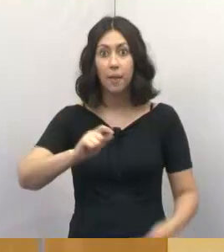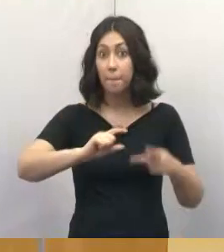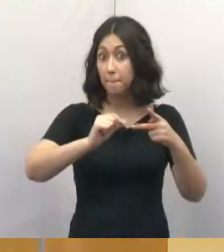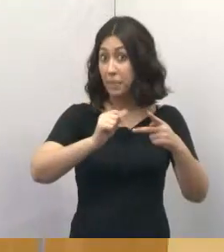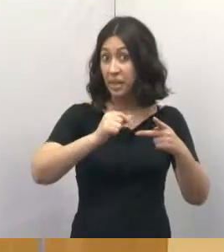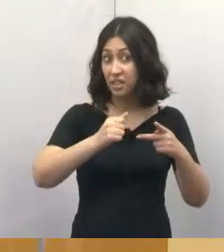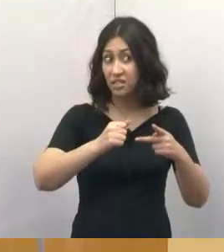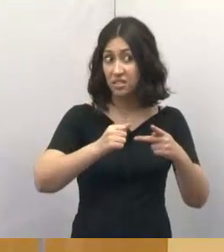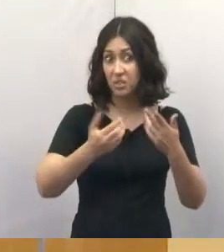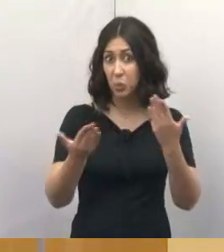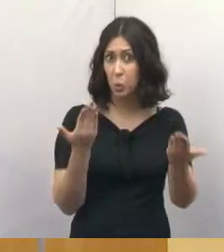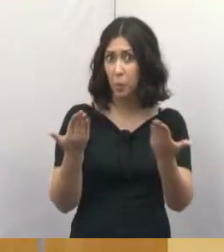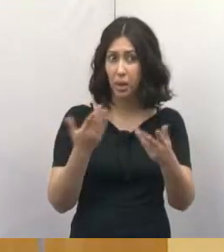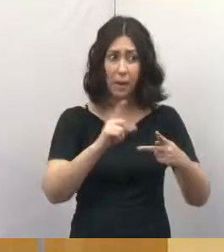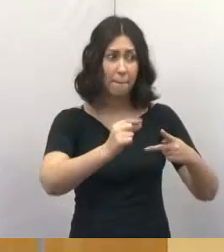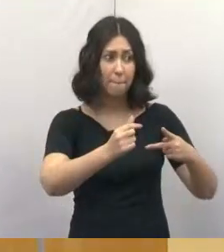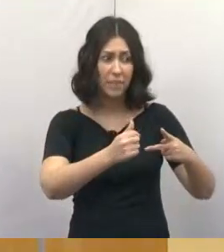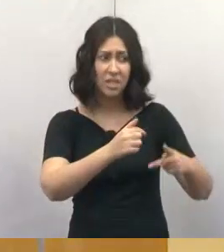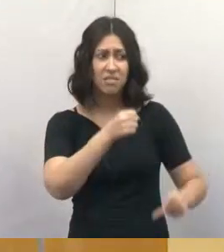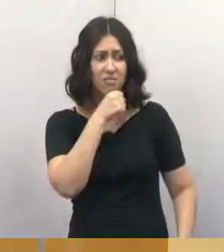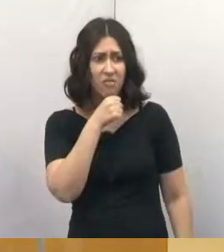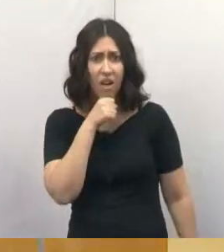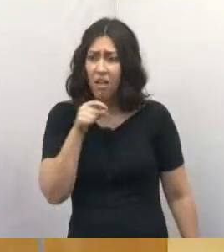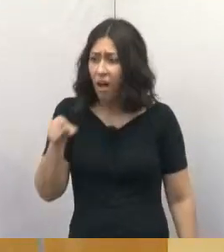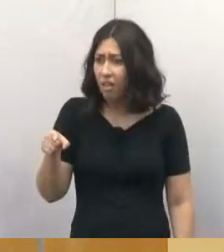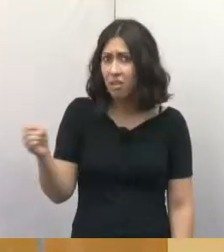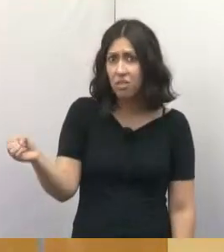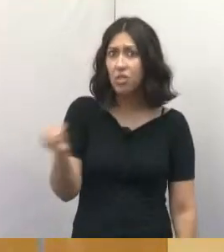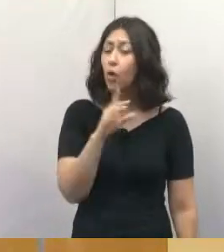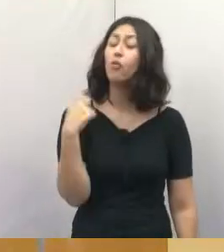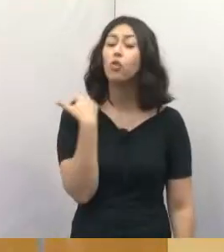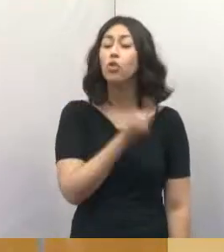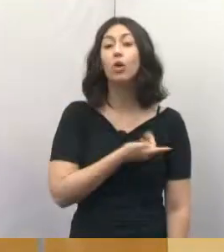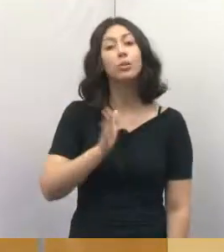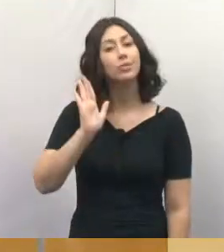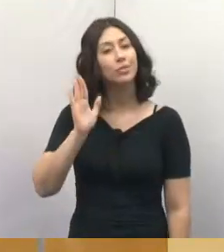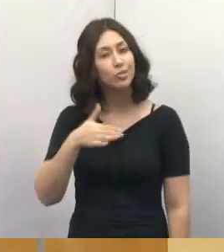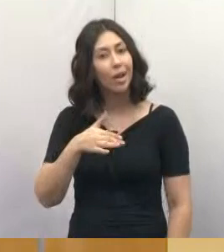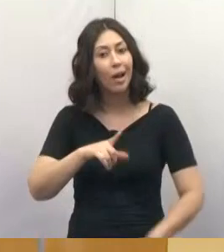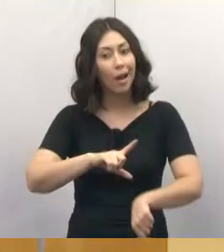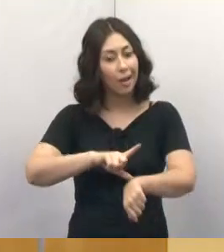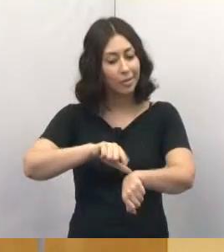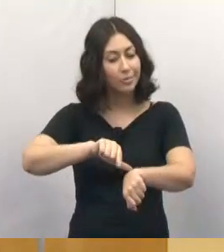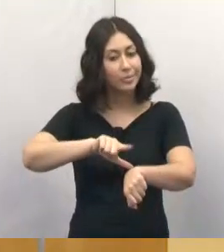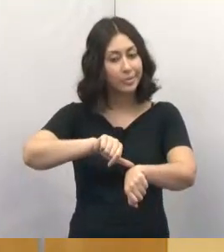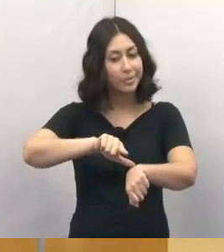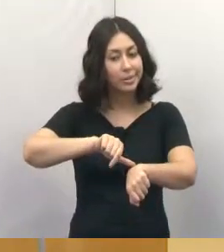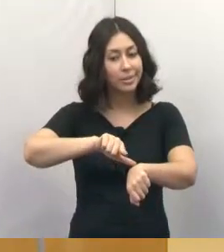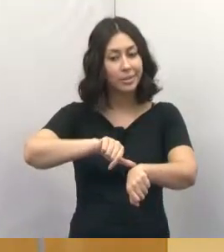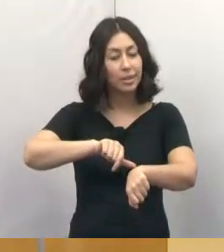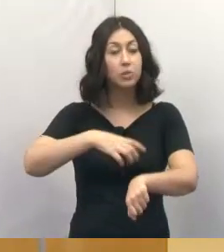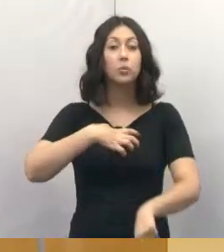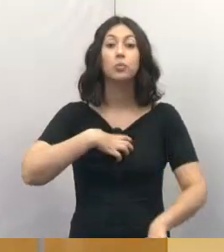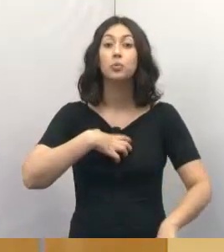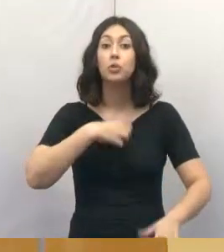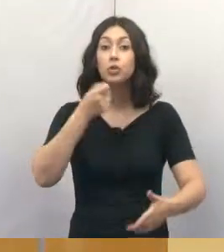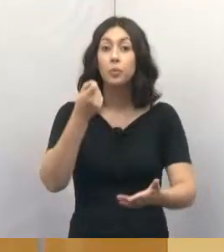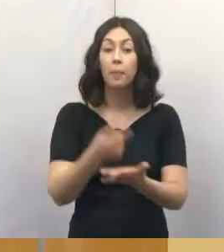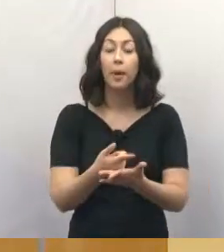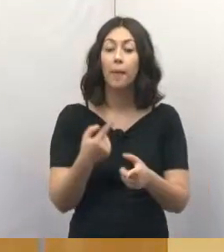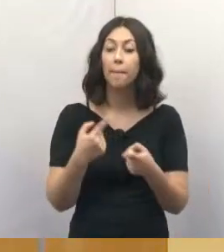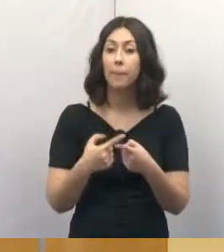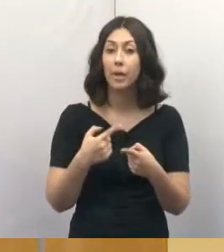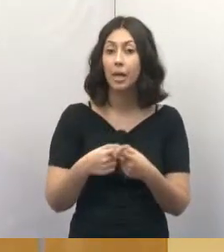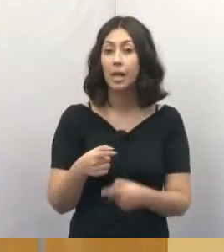do que o PIX. Então, nós já estamos atrasados na forma de pagamento, porque